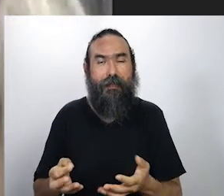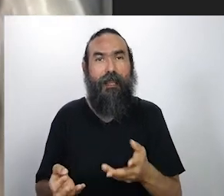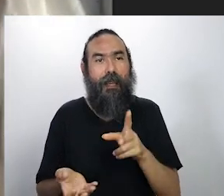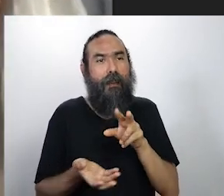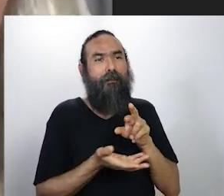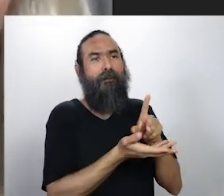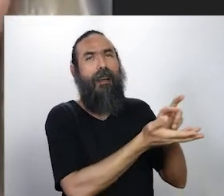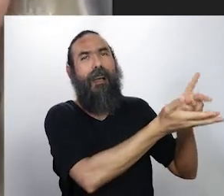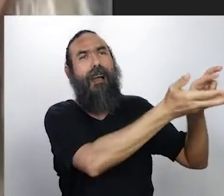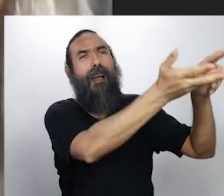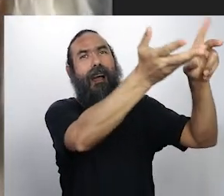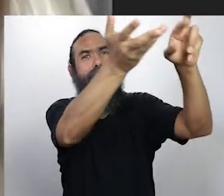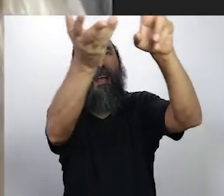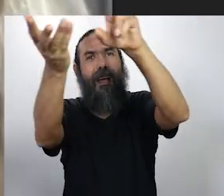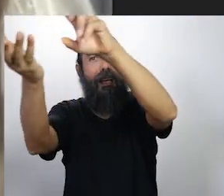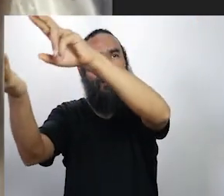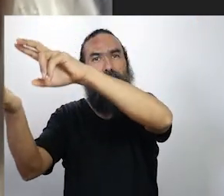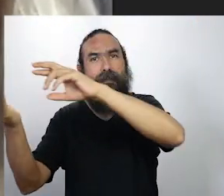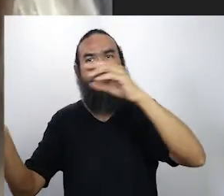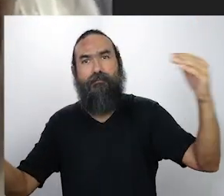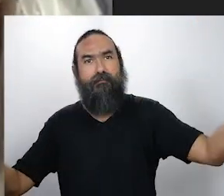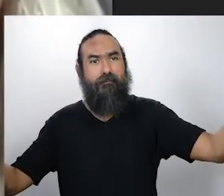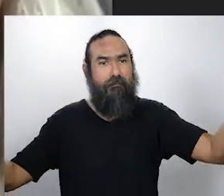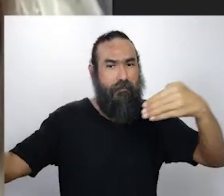que eu agradeço bastante